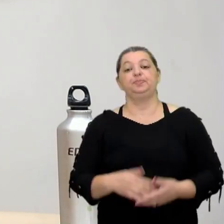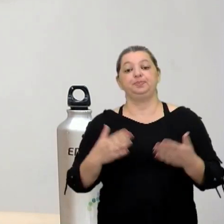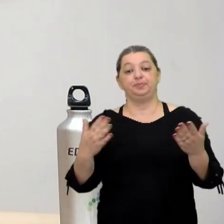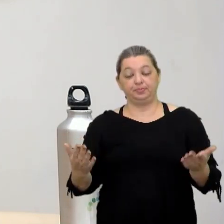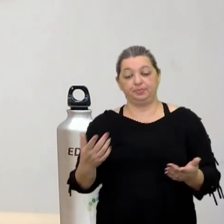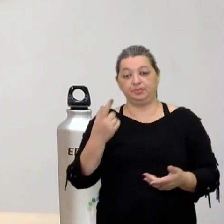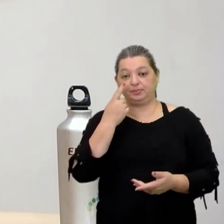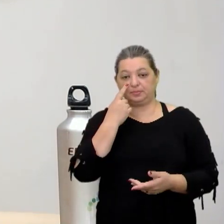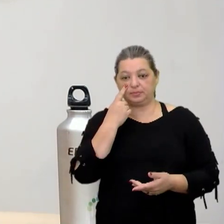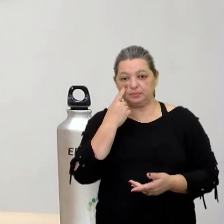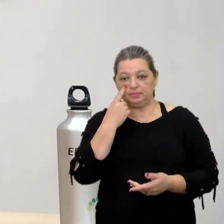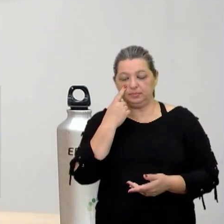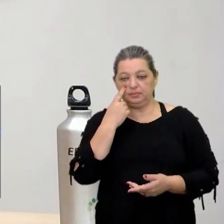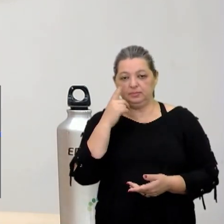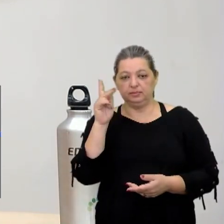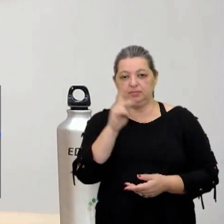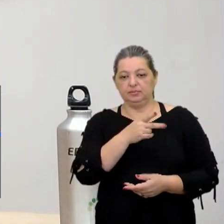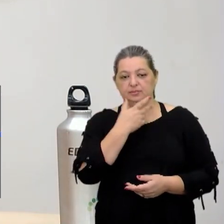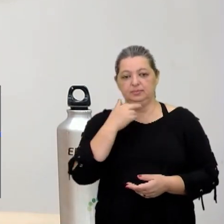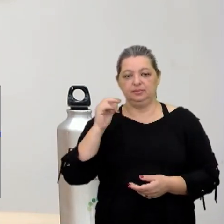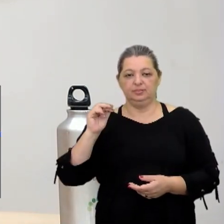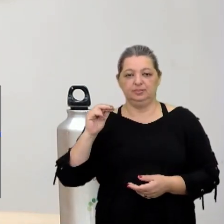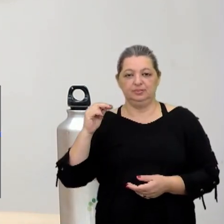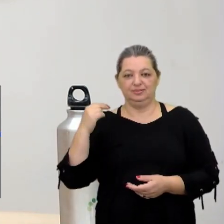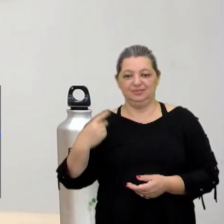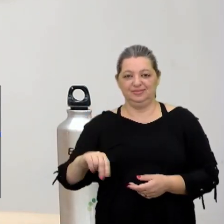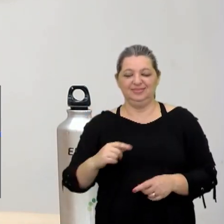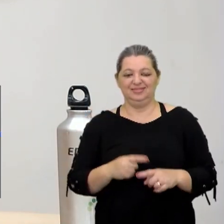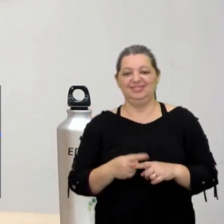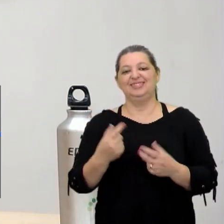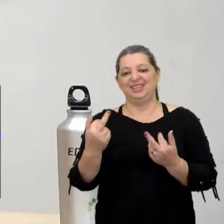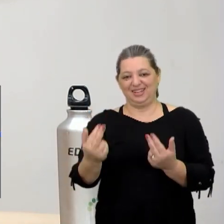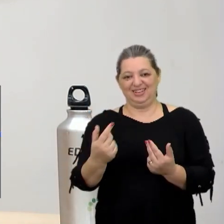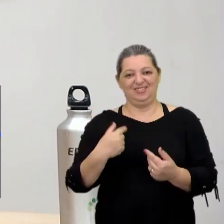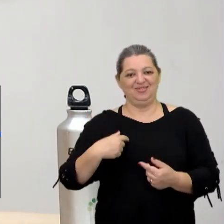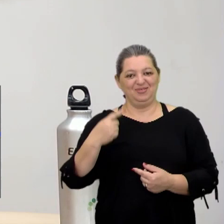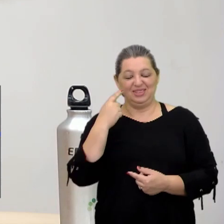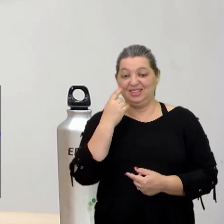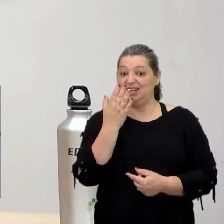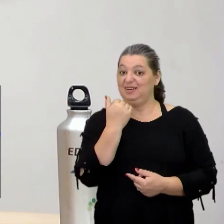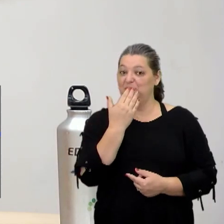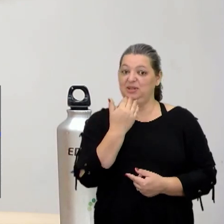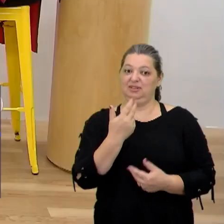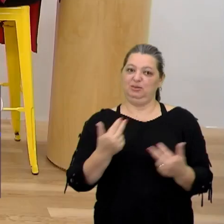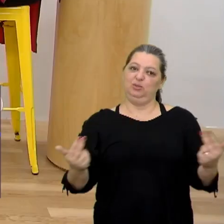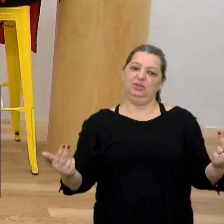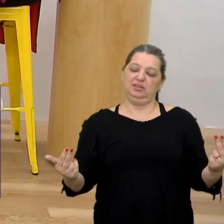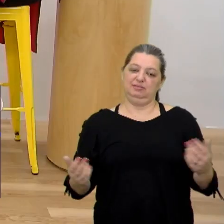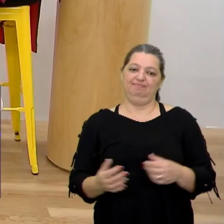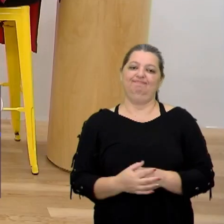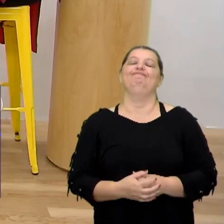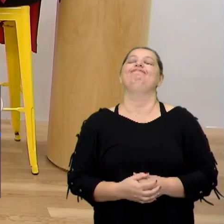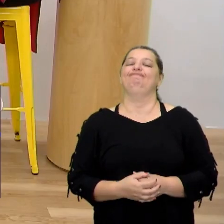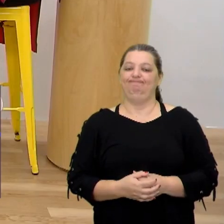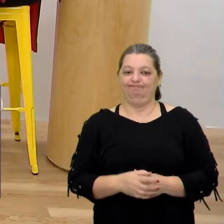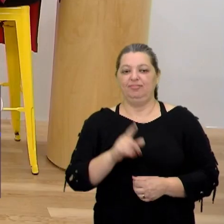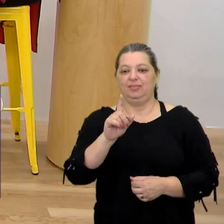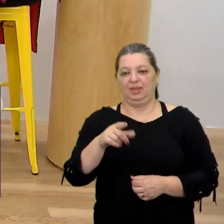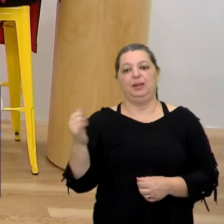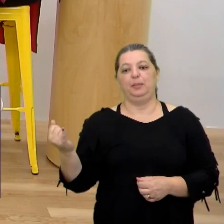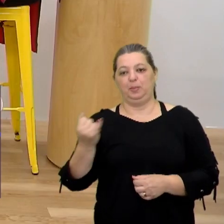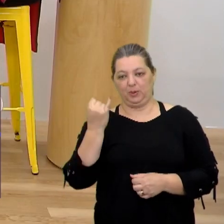Olha, Antônio, a professora Rosana tá na mesma vibe que eu, já tá pensando na alimentação. É, alimentação, né? É importante,